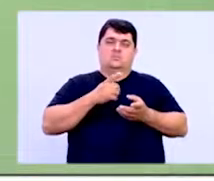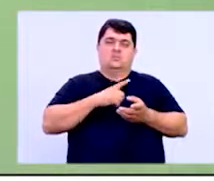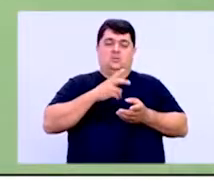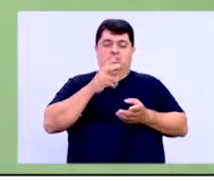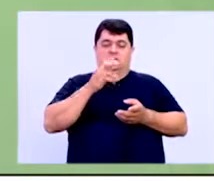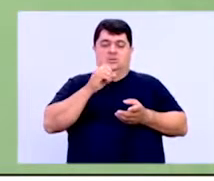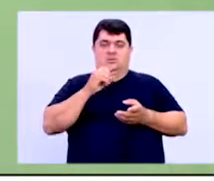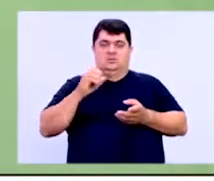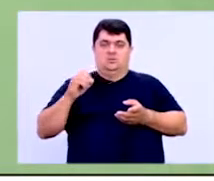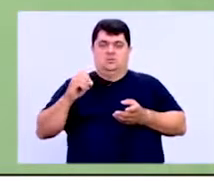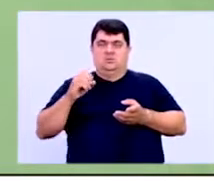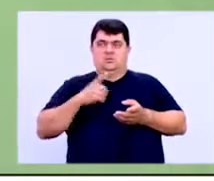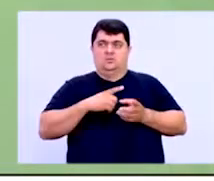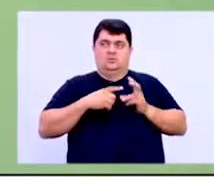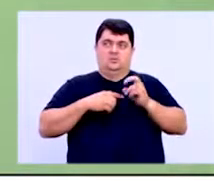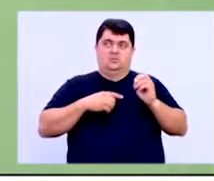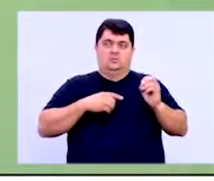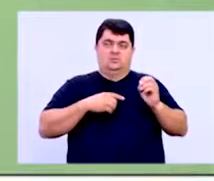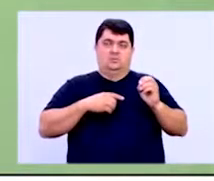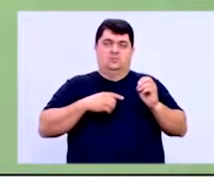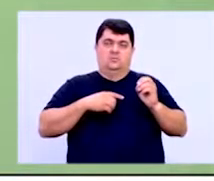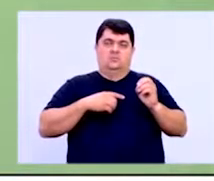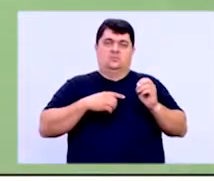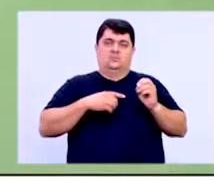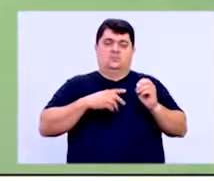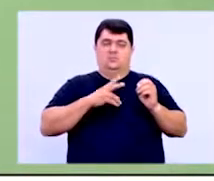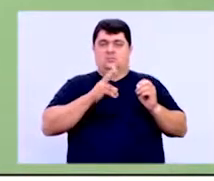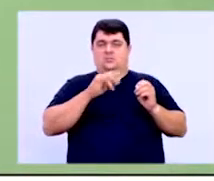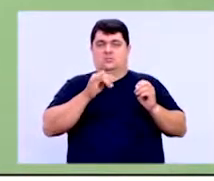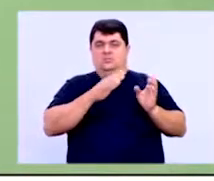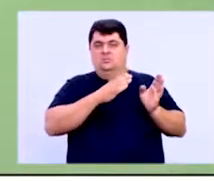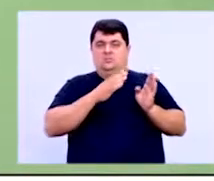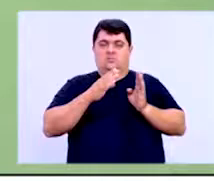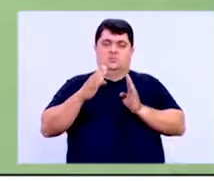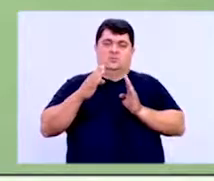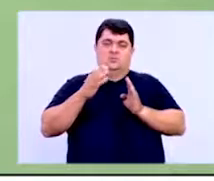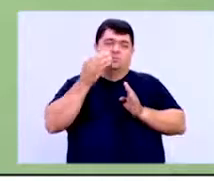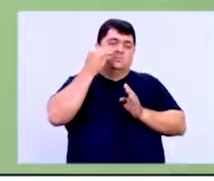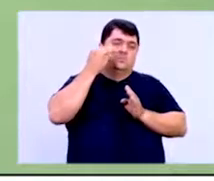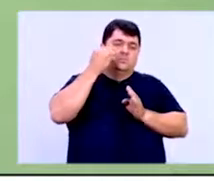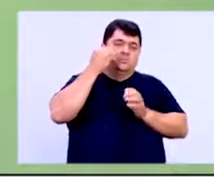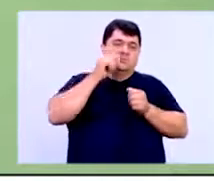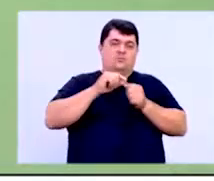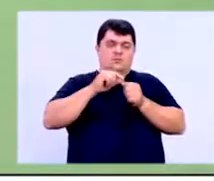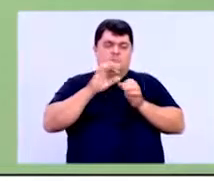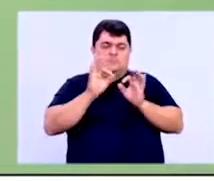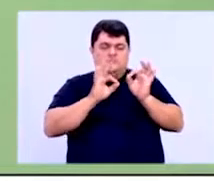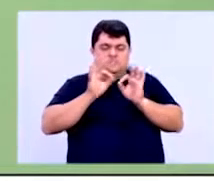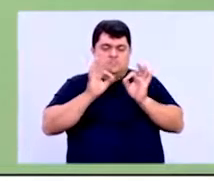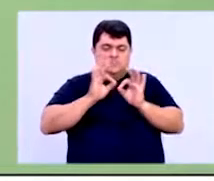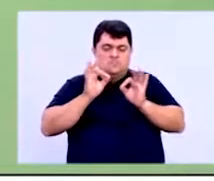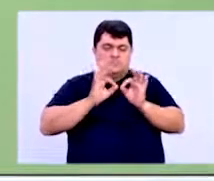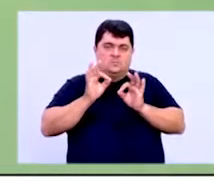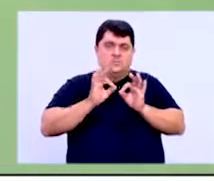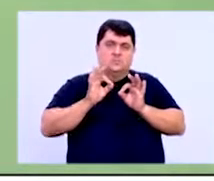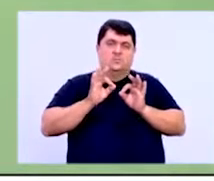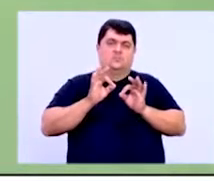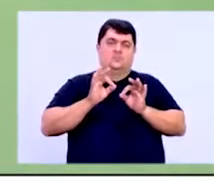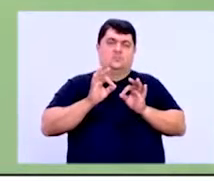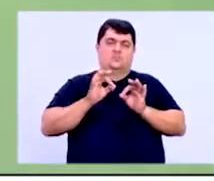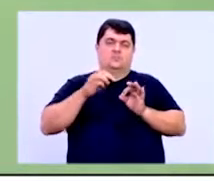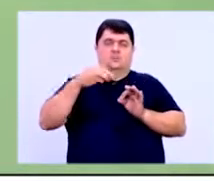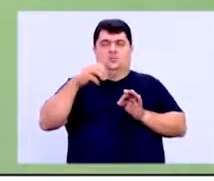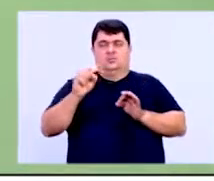5.000. Opa, só tenho 500. E assim tomar ações para poder corrigir essas margens de